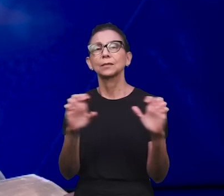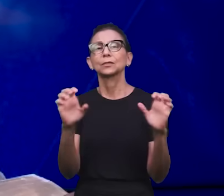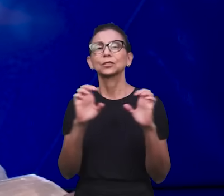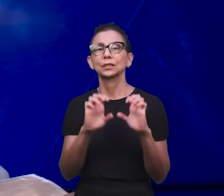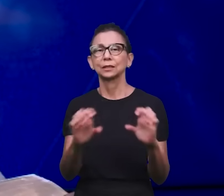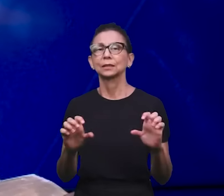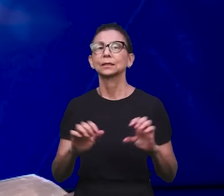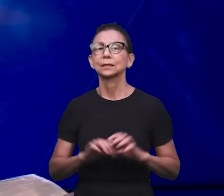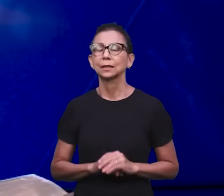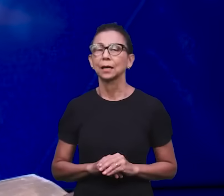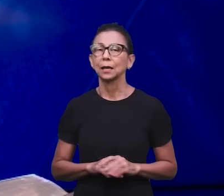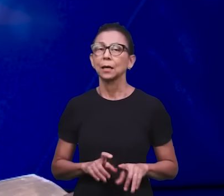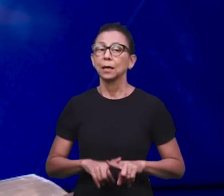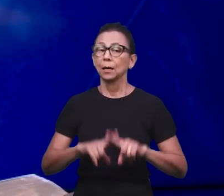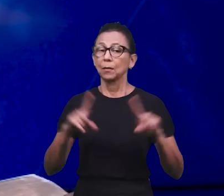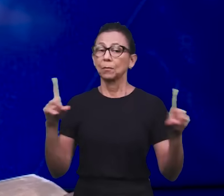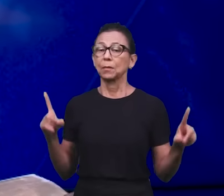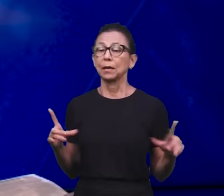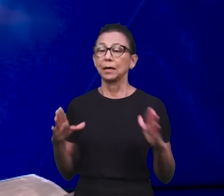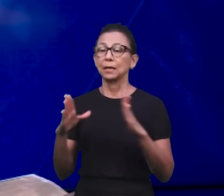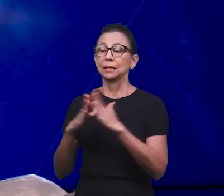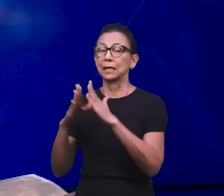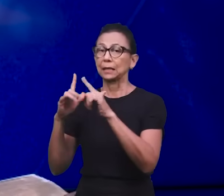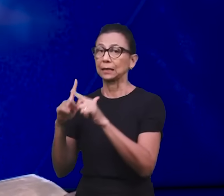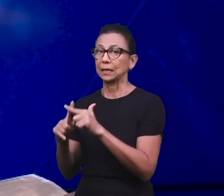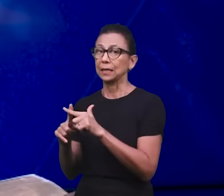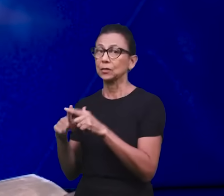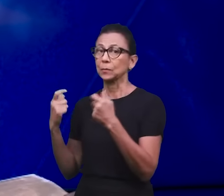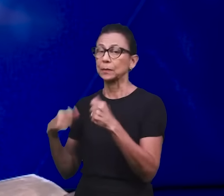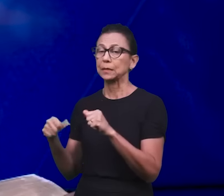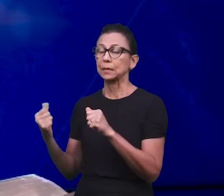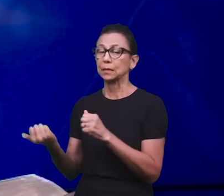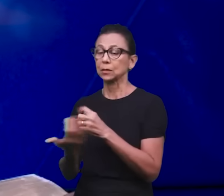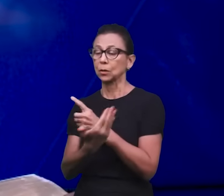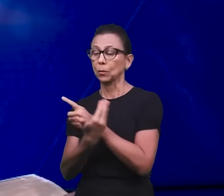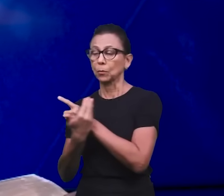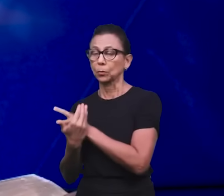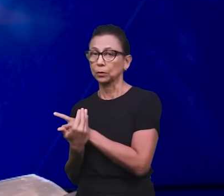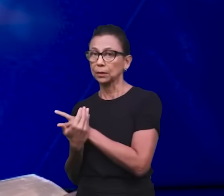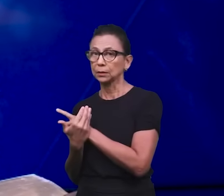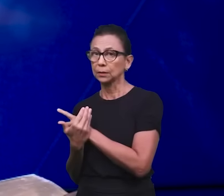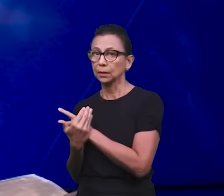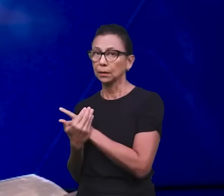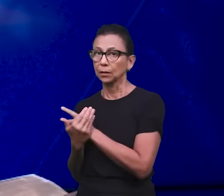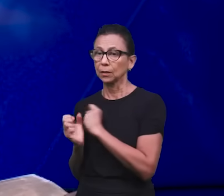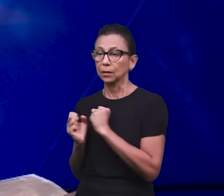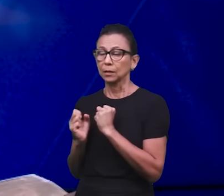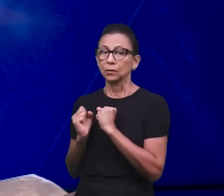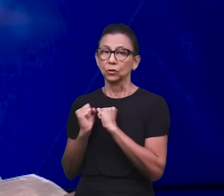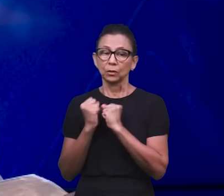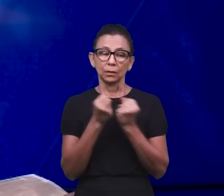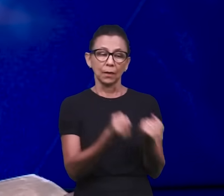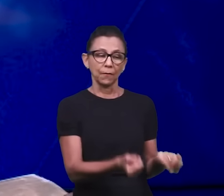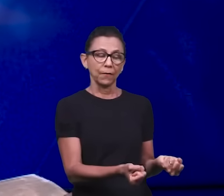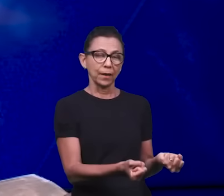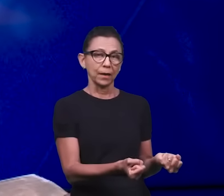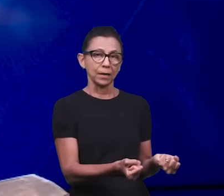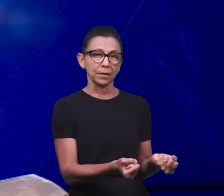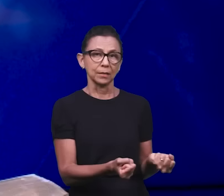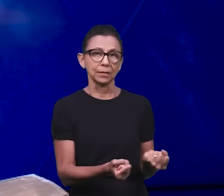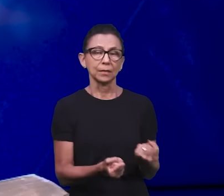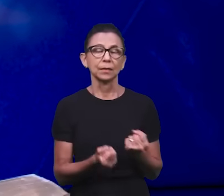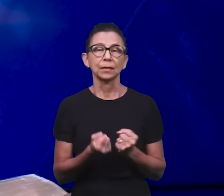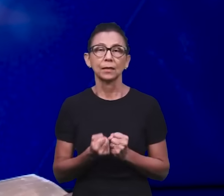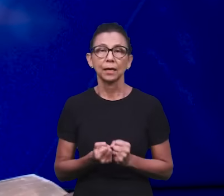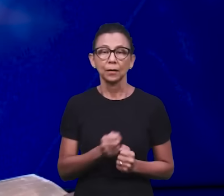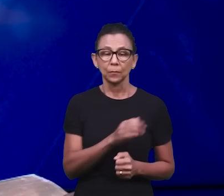o campo interno da igreja, o campo da igreja, o campo das crianças. A seara está madura, mas o adversário